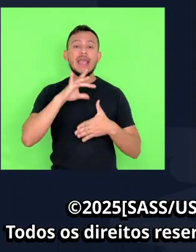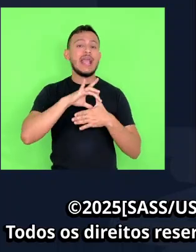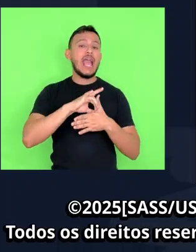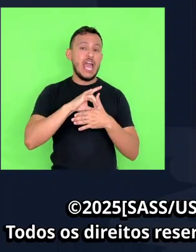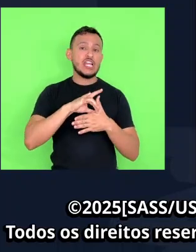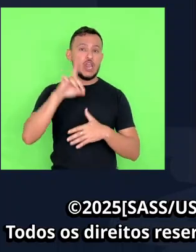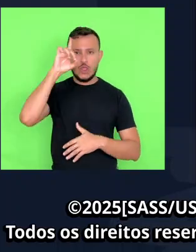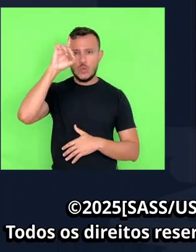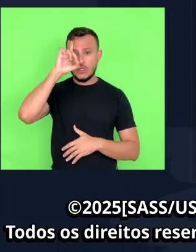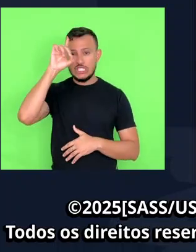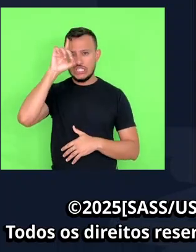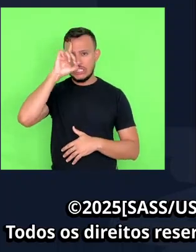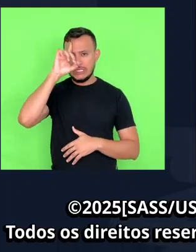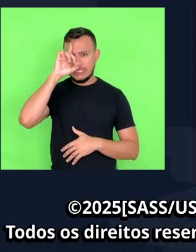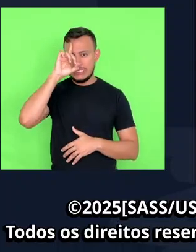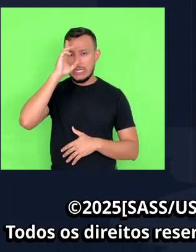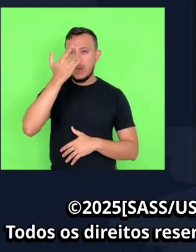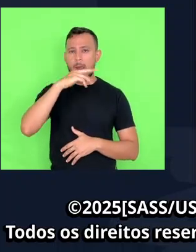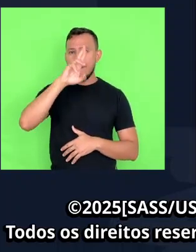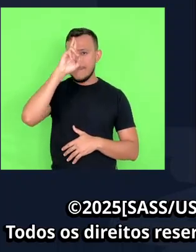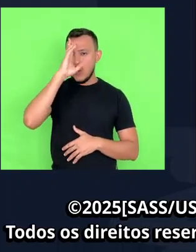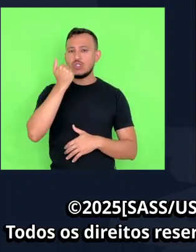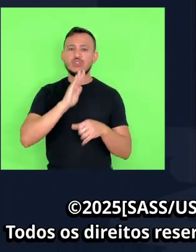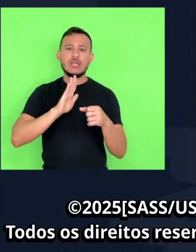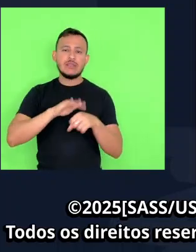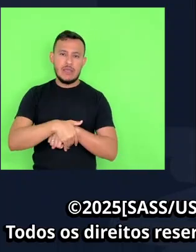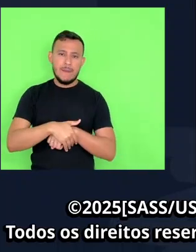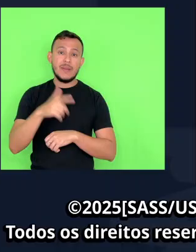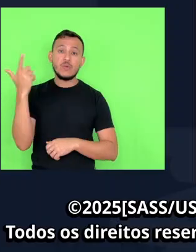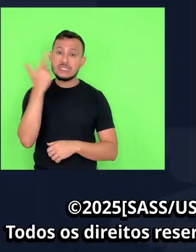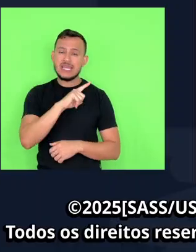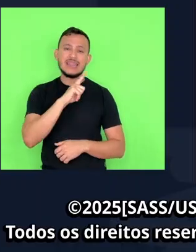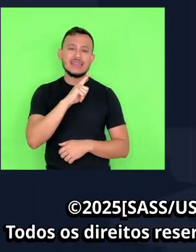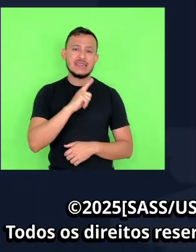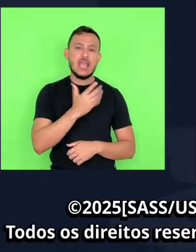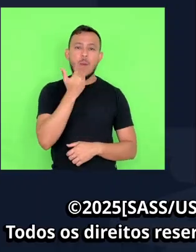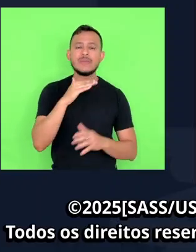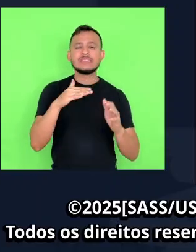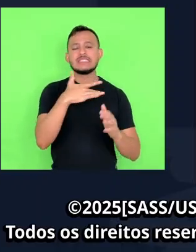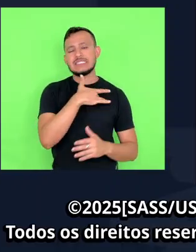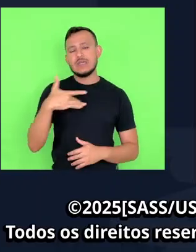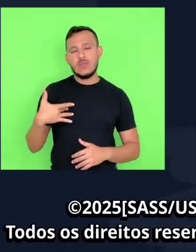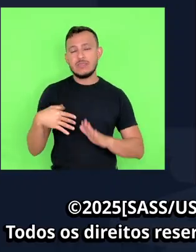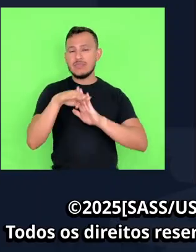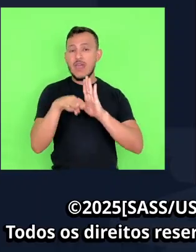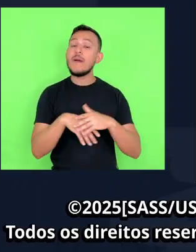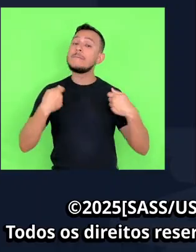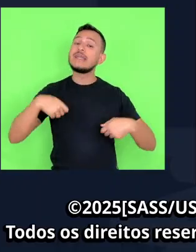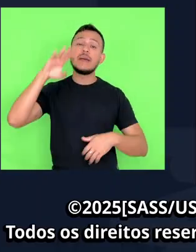carne todos os dias, no almoço e no jantar. Para ter uma dieta saudável, nós temos